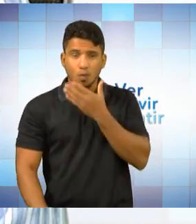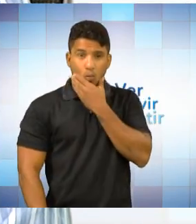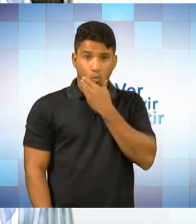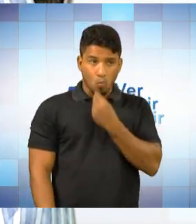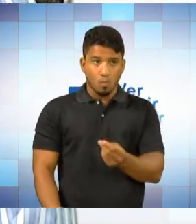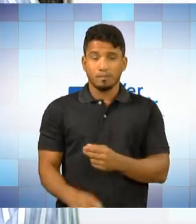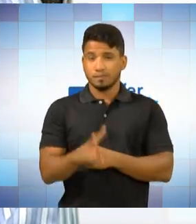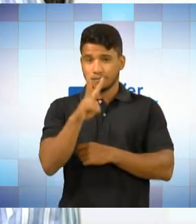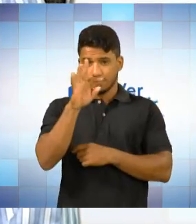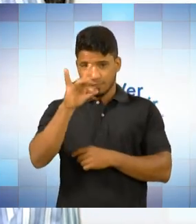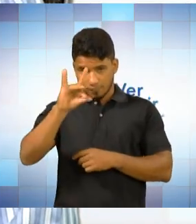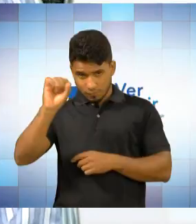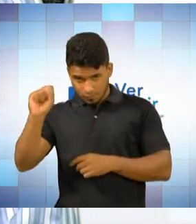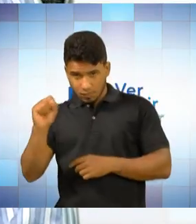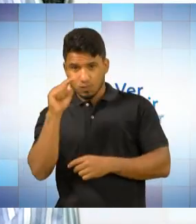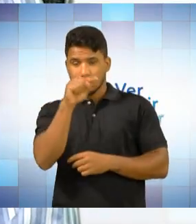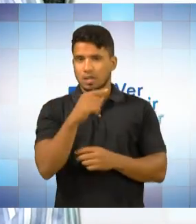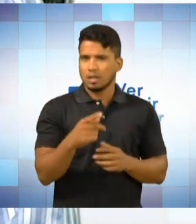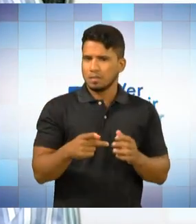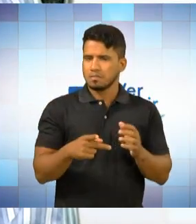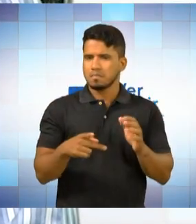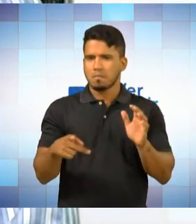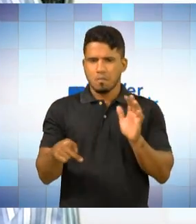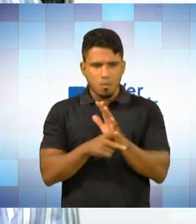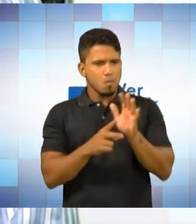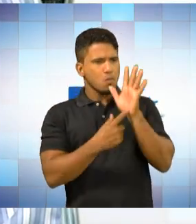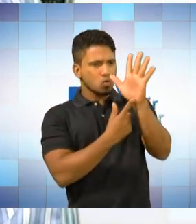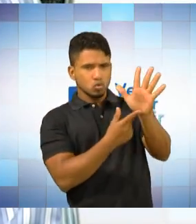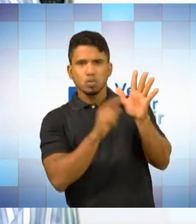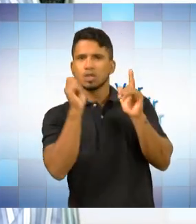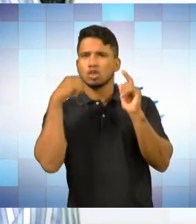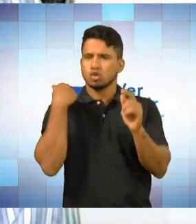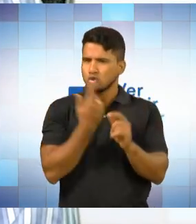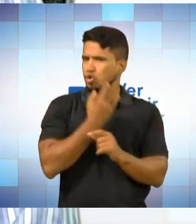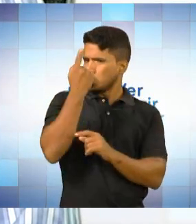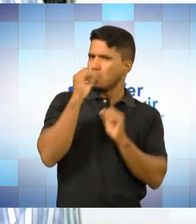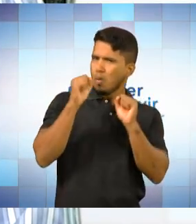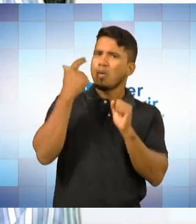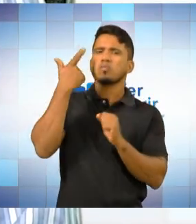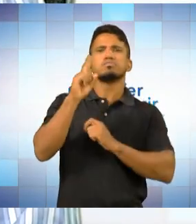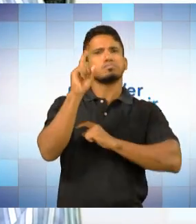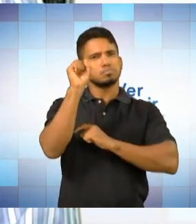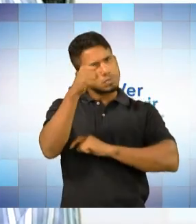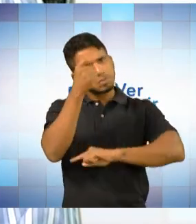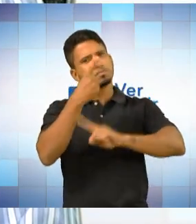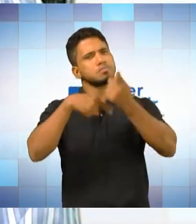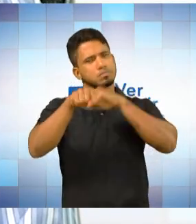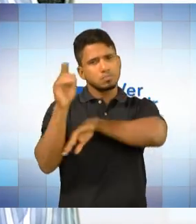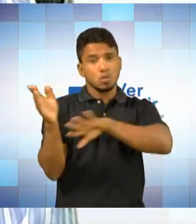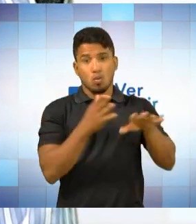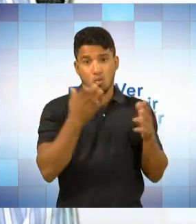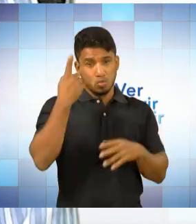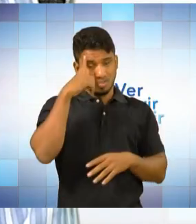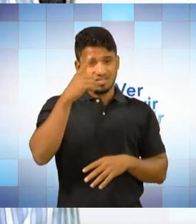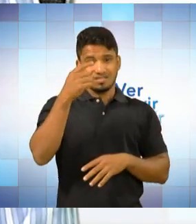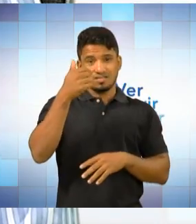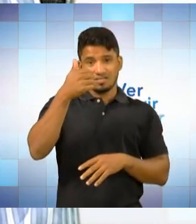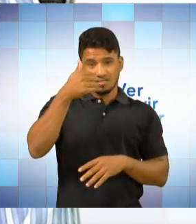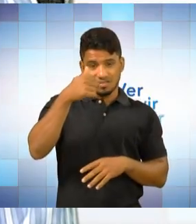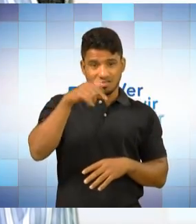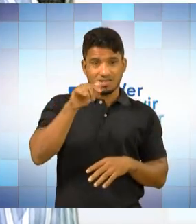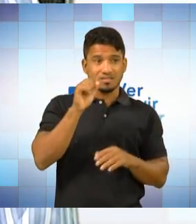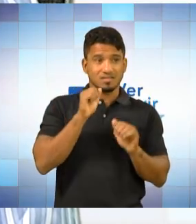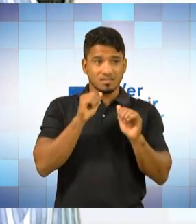do Veloso. E daí vem as datas que se comemora. Essa data de 10 a 17 de setembro, ela é